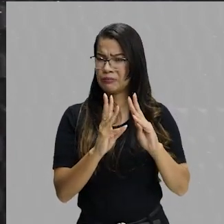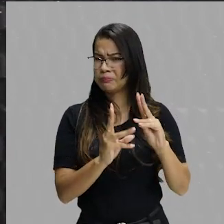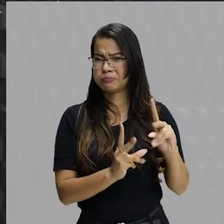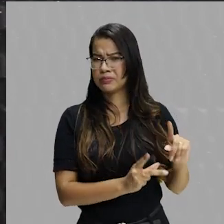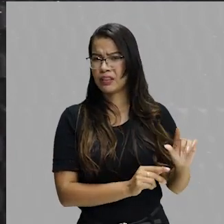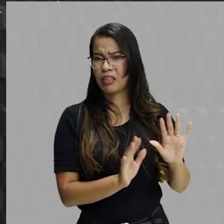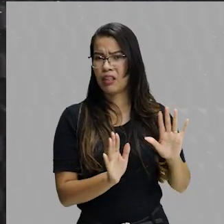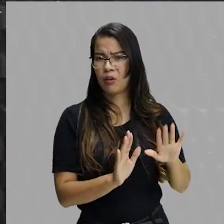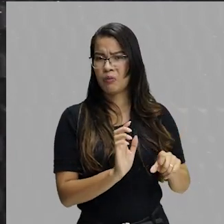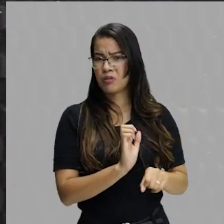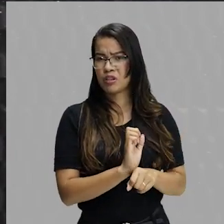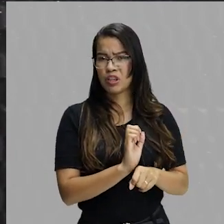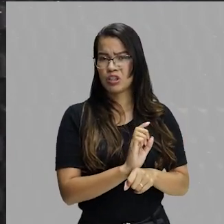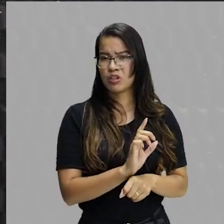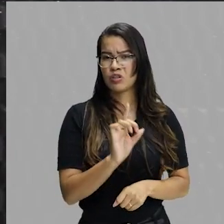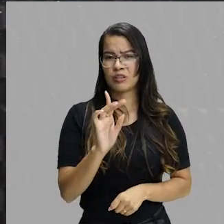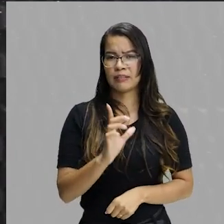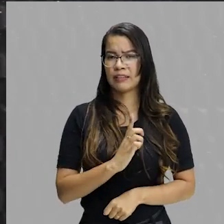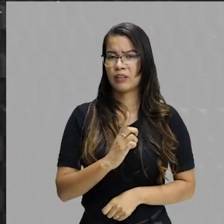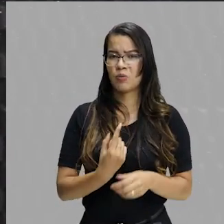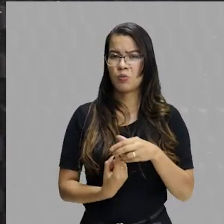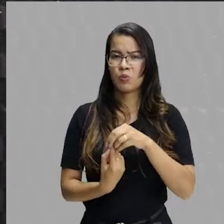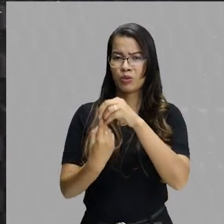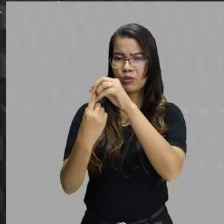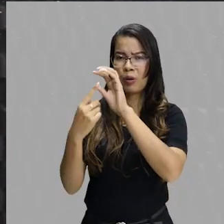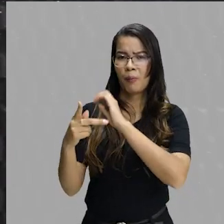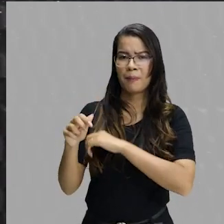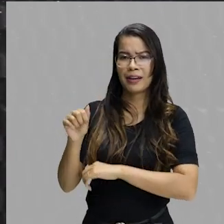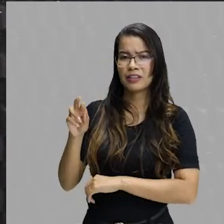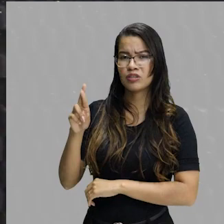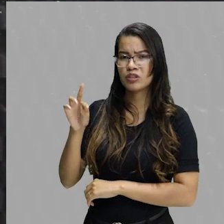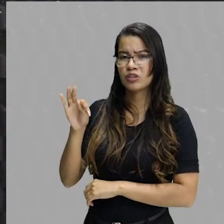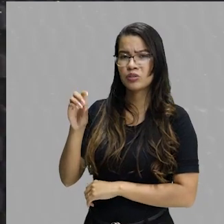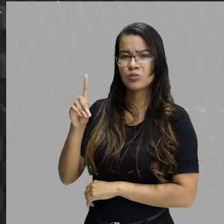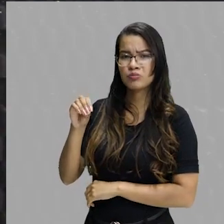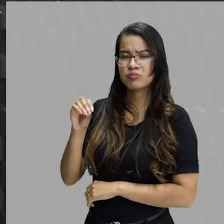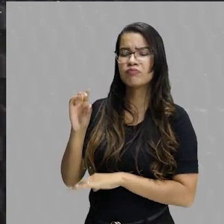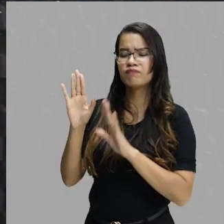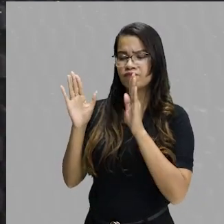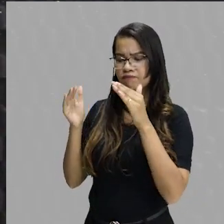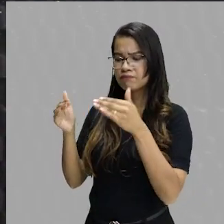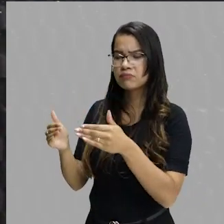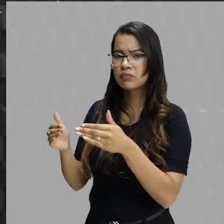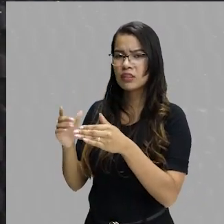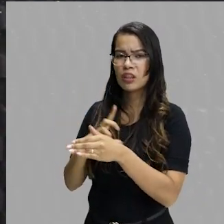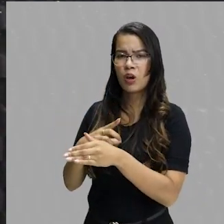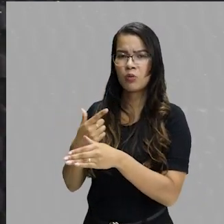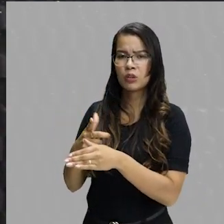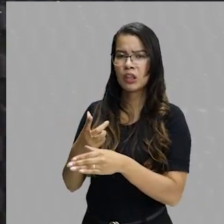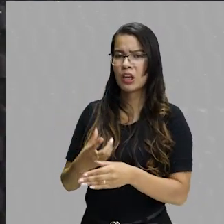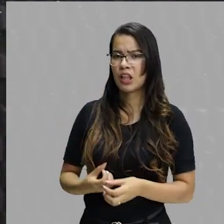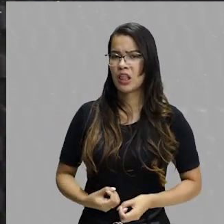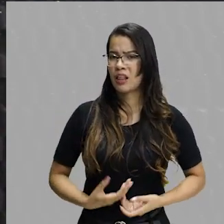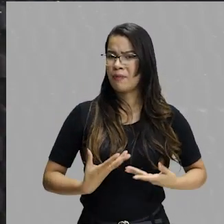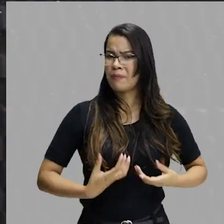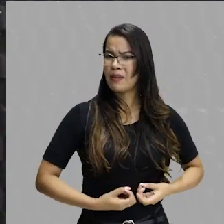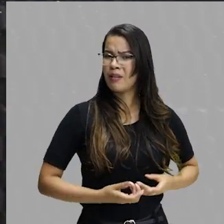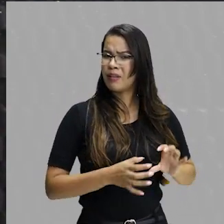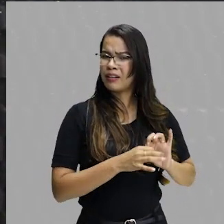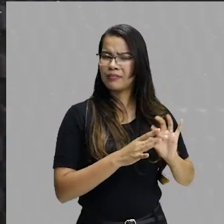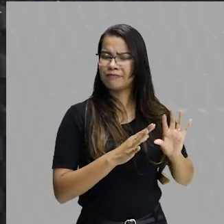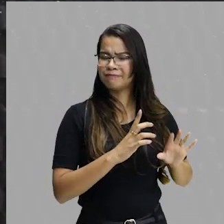unipartidário, que não permite mobilizações, que não permite a liberdade de expressão, a liberdade